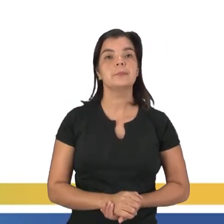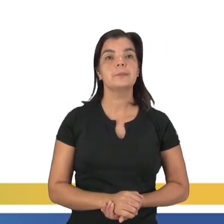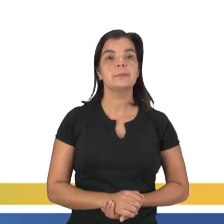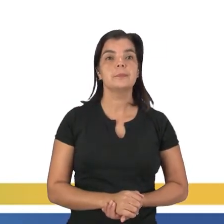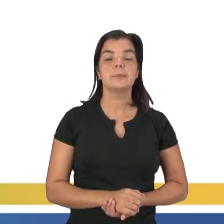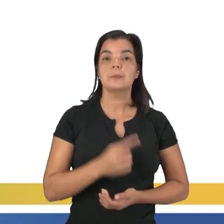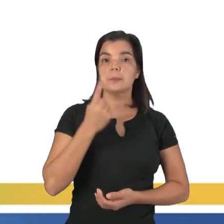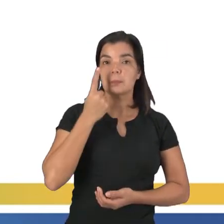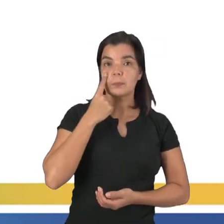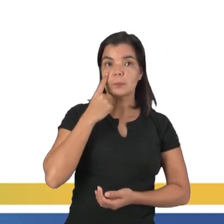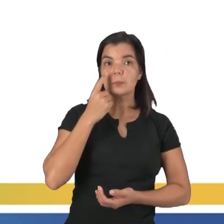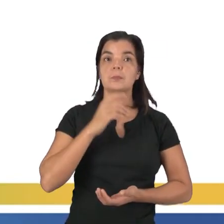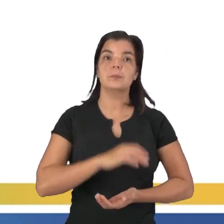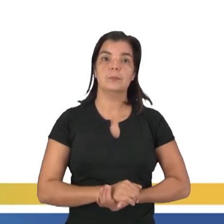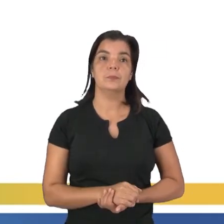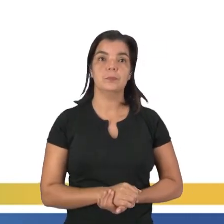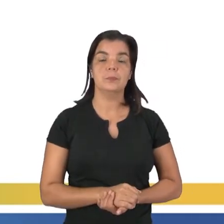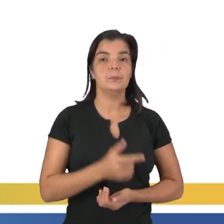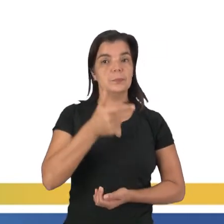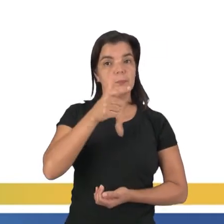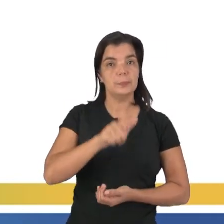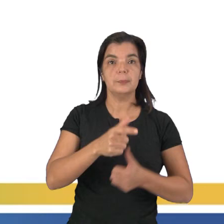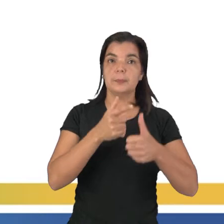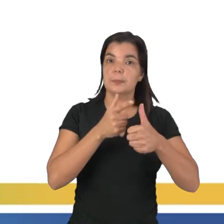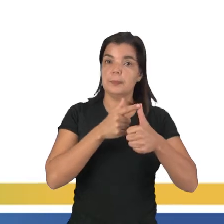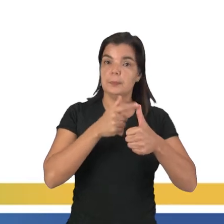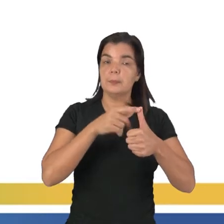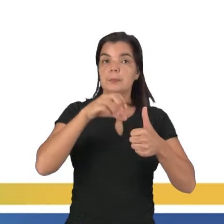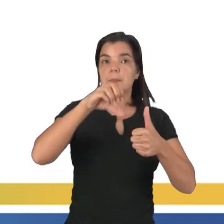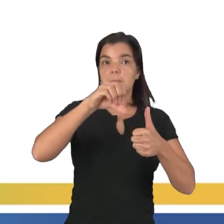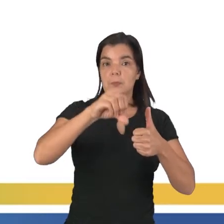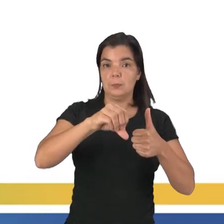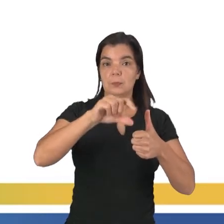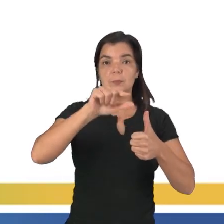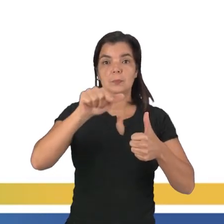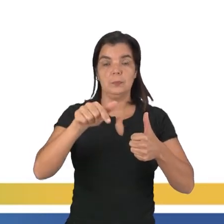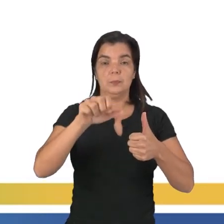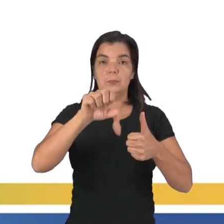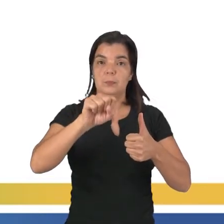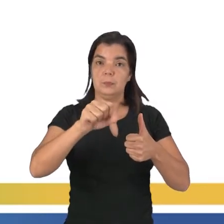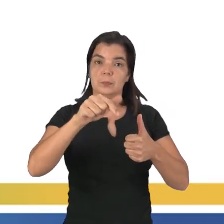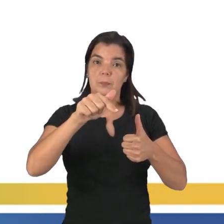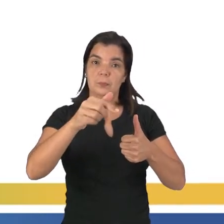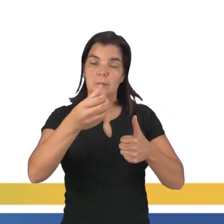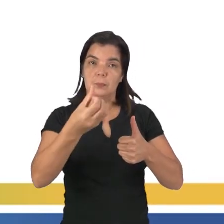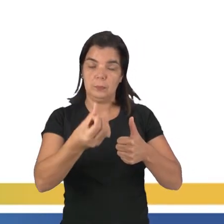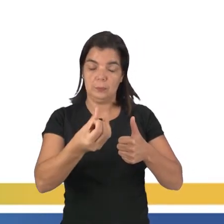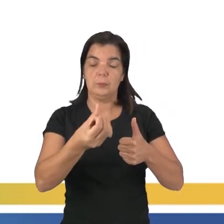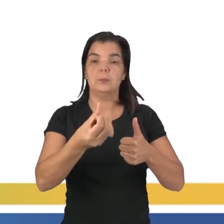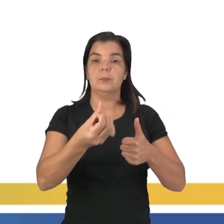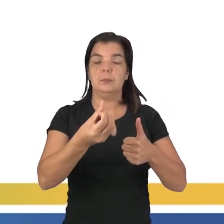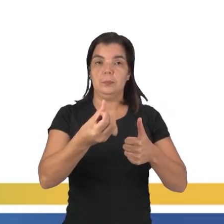4,453. Análogo à adição, vamos fazer o quê? Repete a primeira parcela, né, que é o nosso